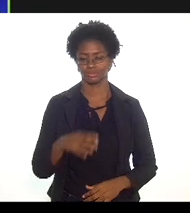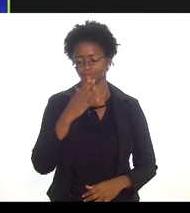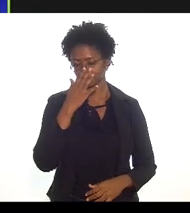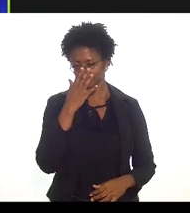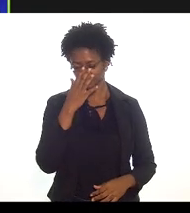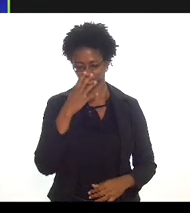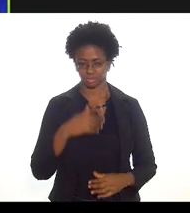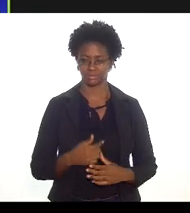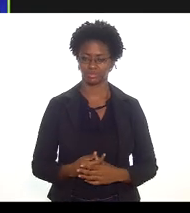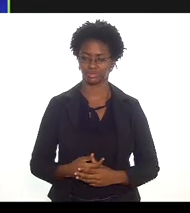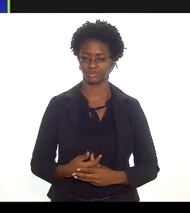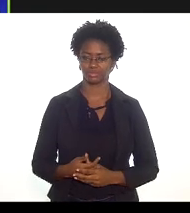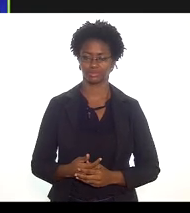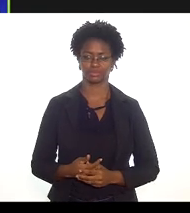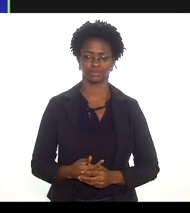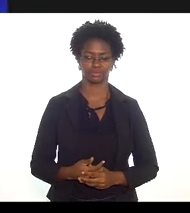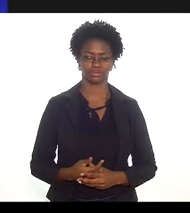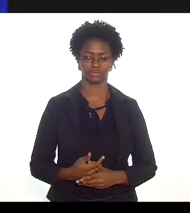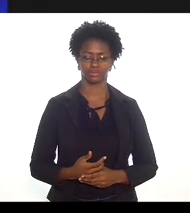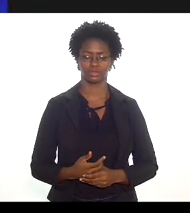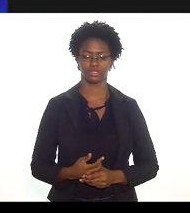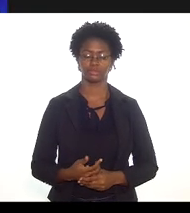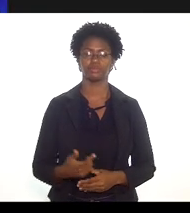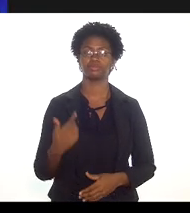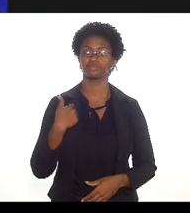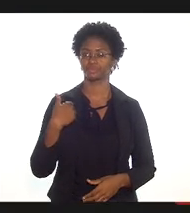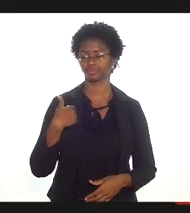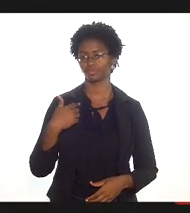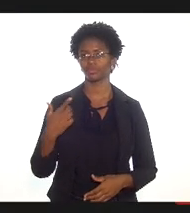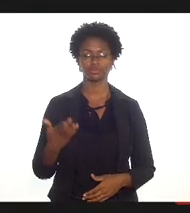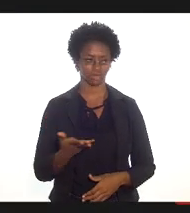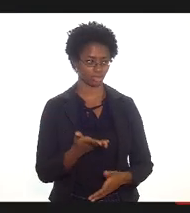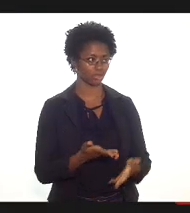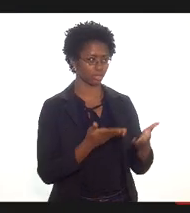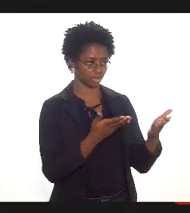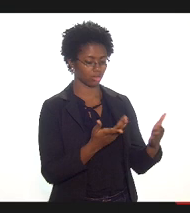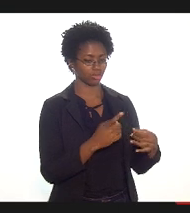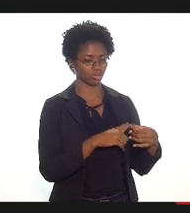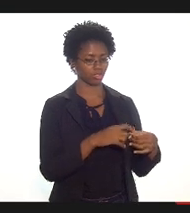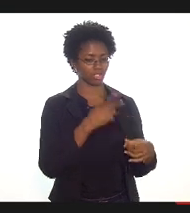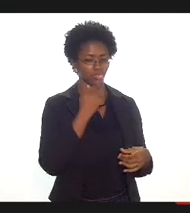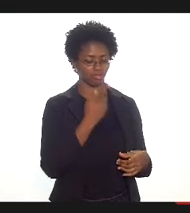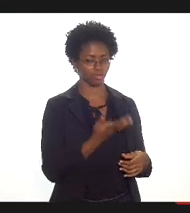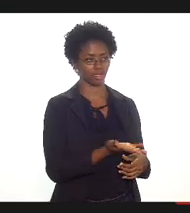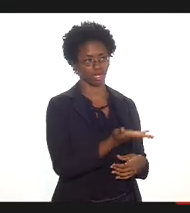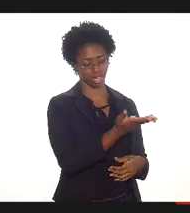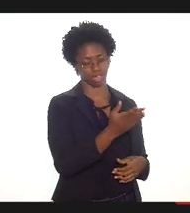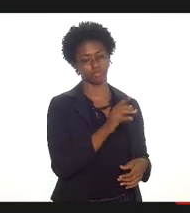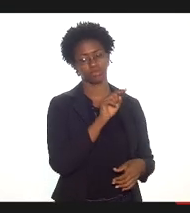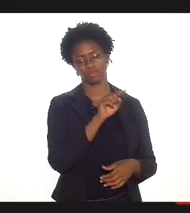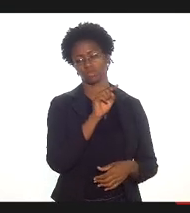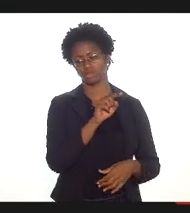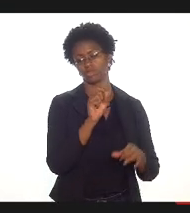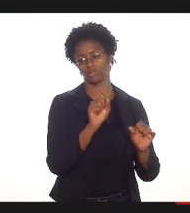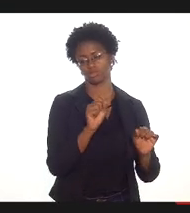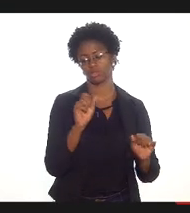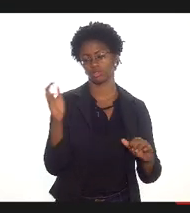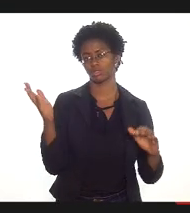Doutora Raquel, eu vou lhe retornar a palavra para que a senhora possa